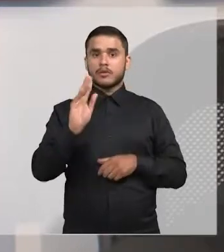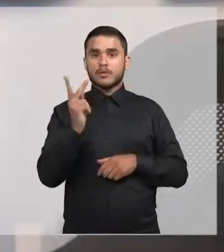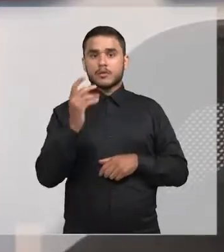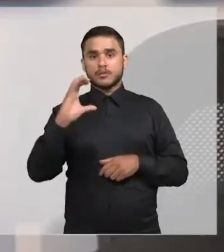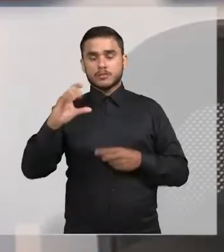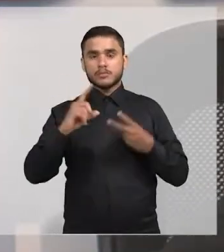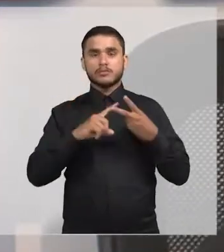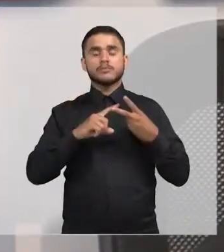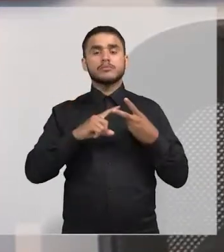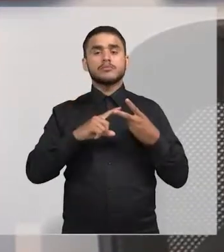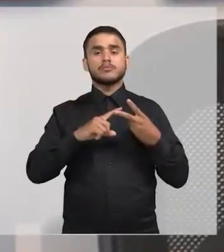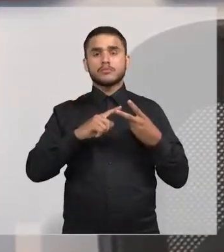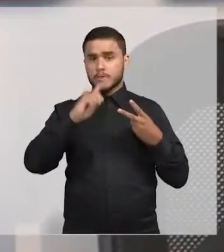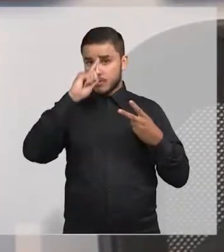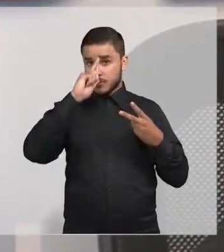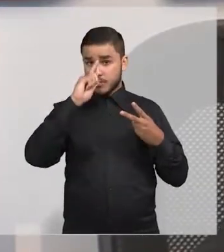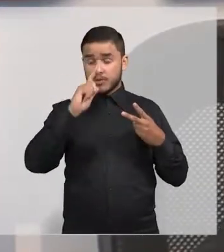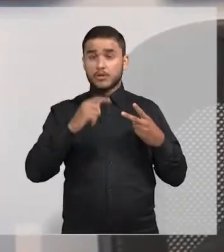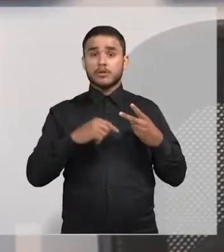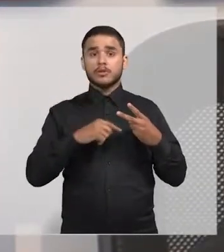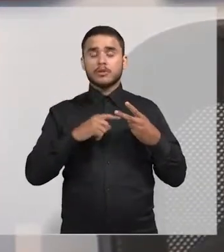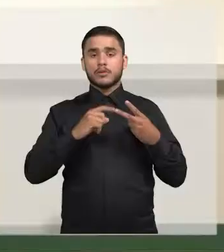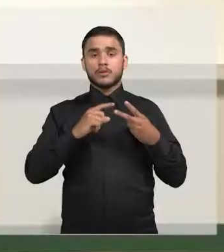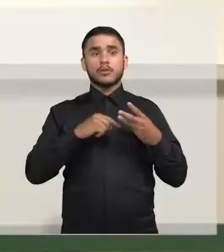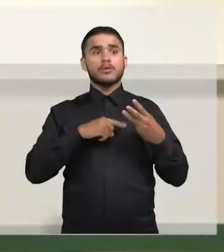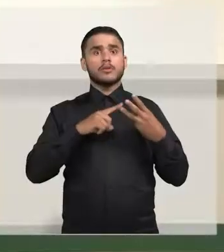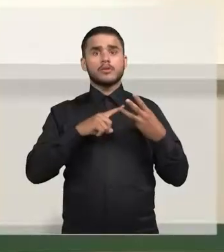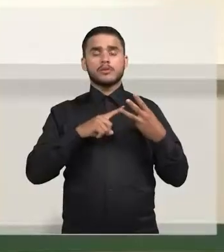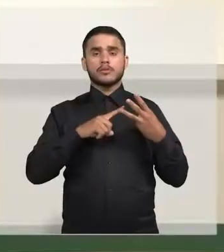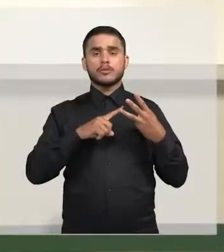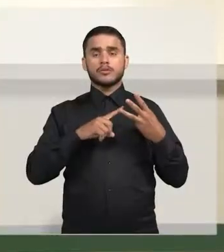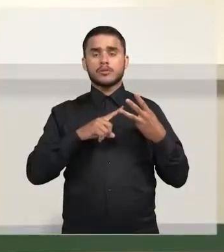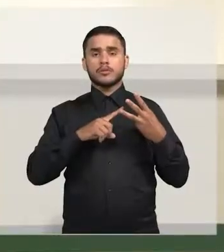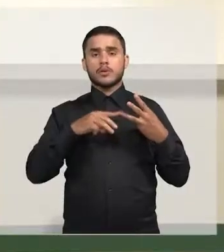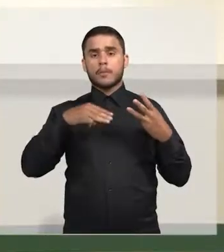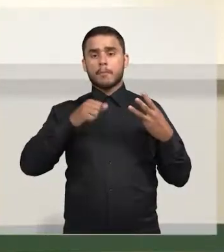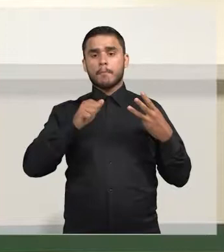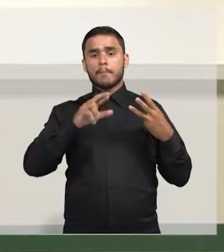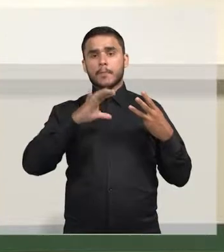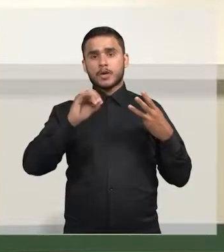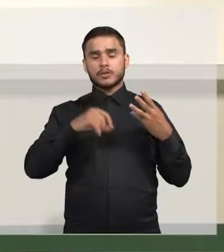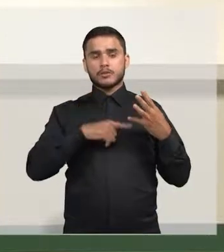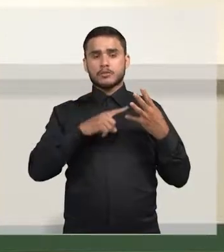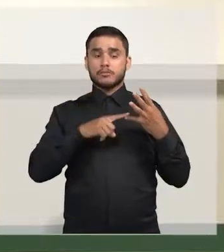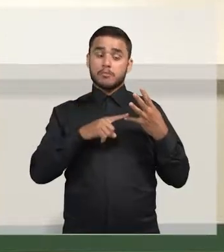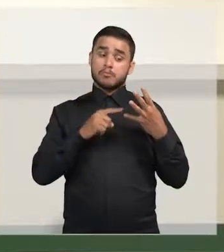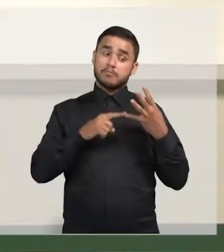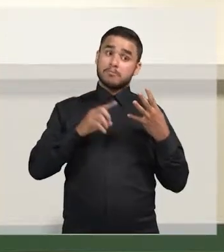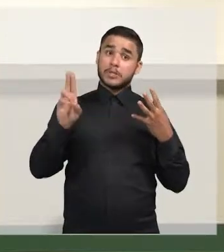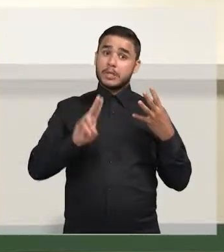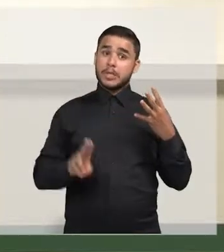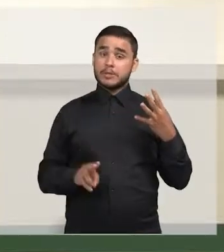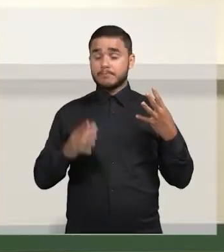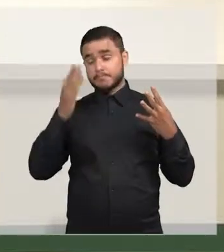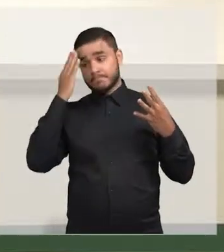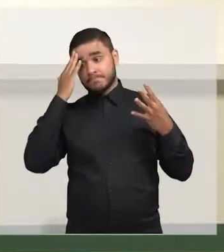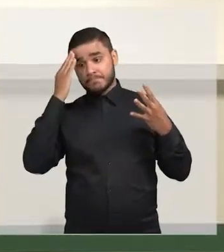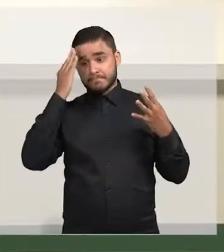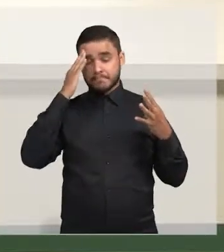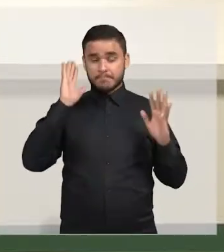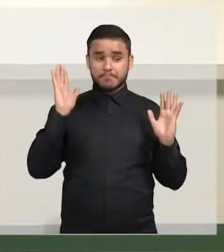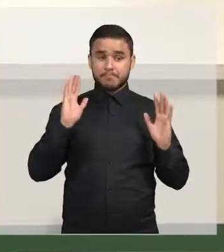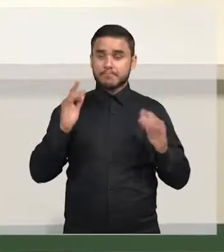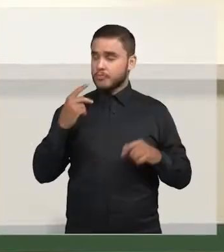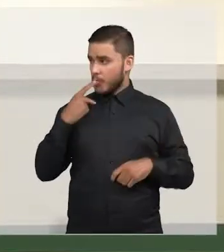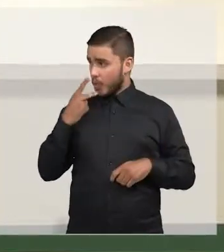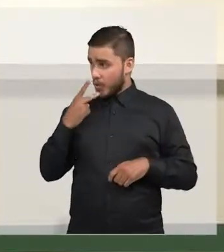Alckmin e com o próprio Márcio França. E taxa ele sai. Aí eu deixo aí com você. Eu não. Eu